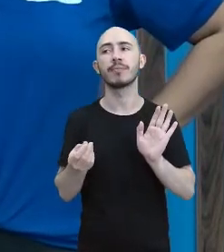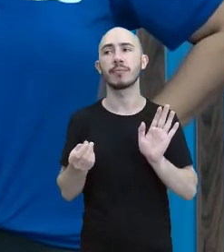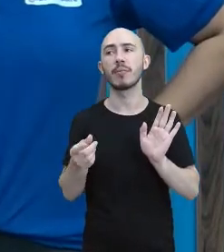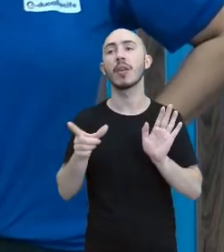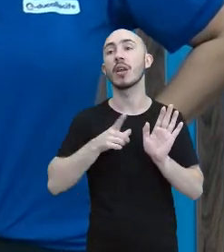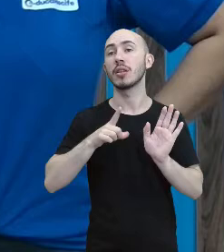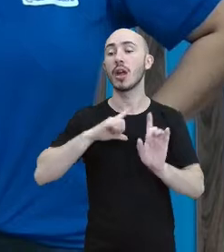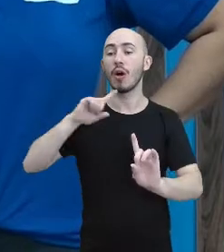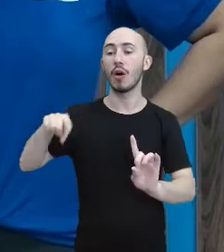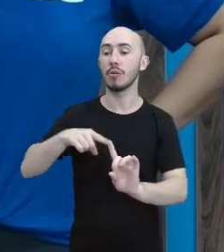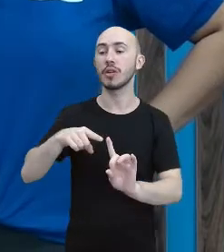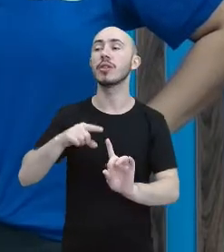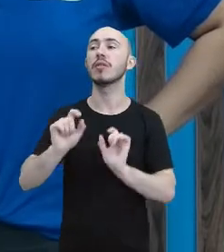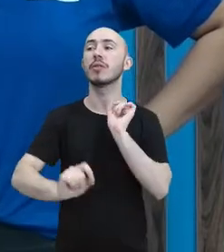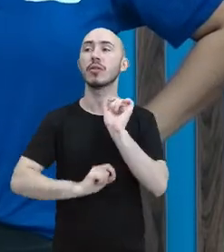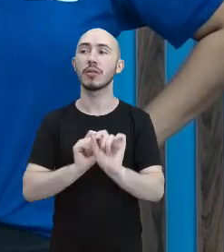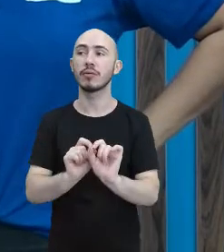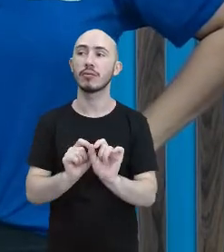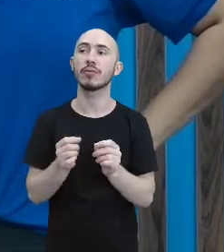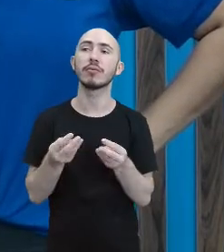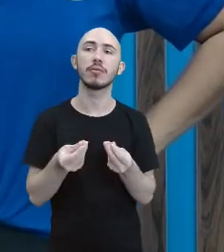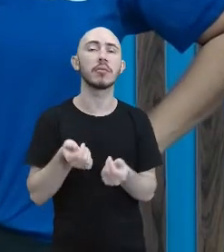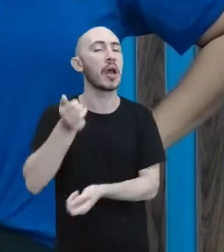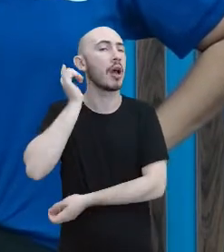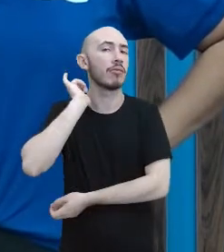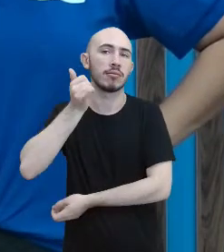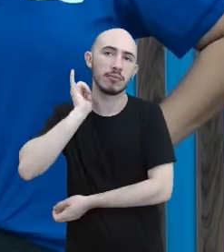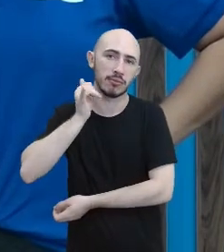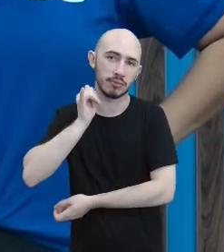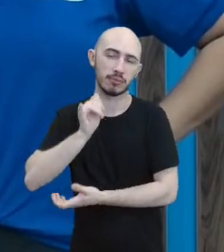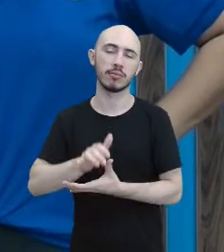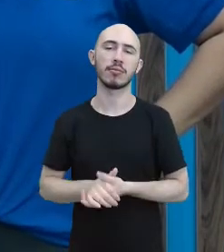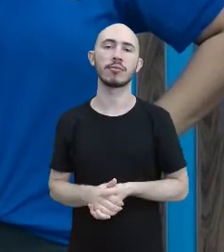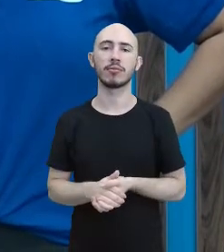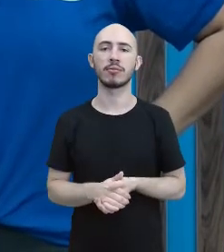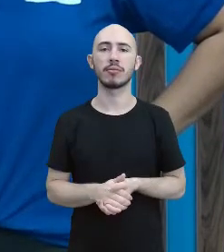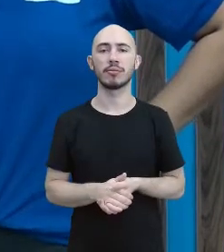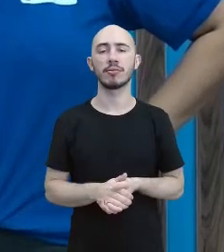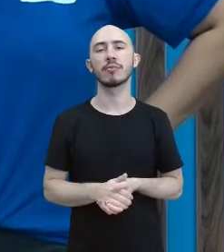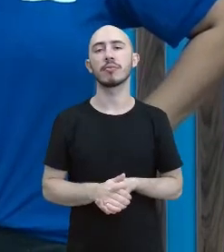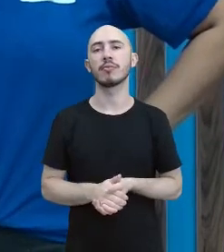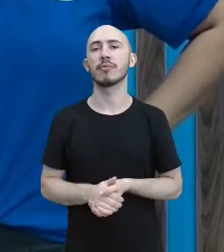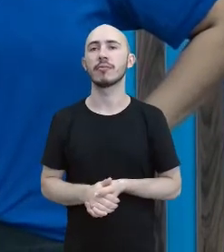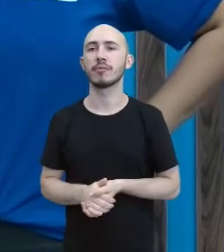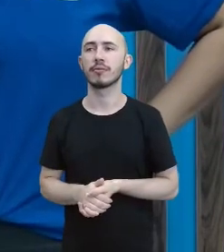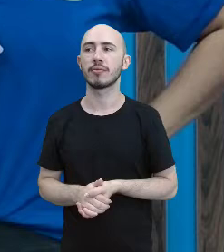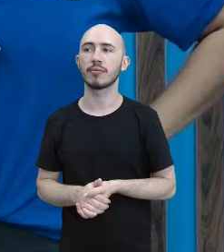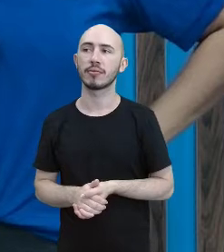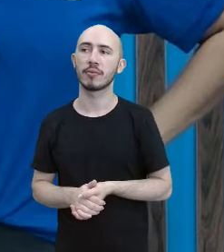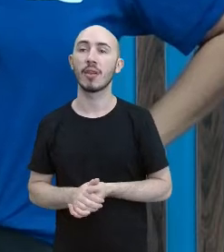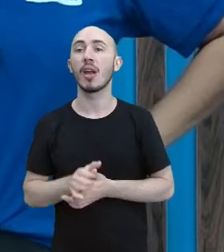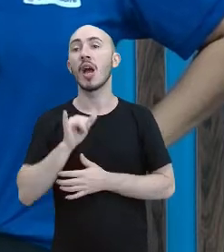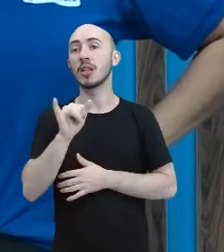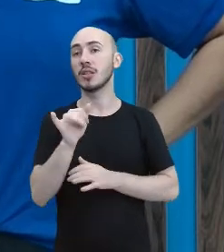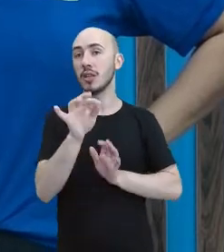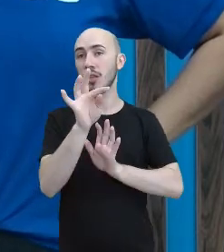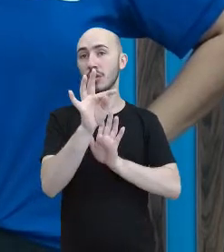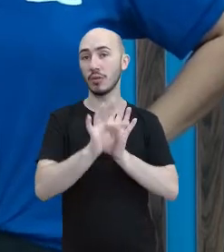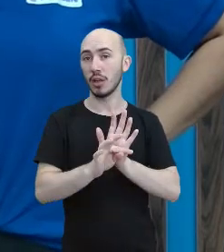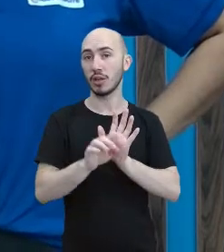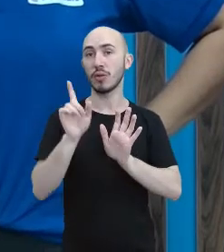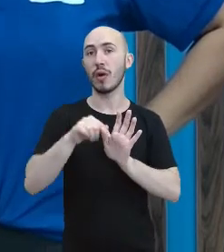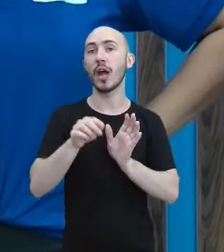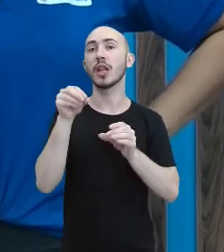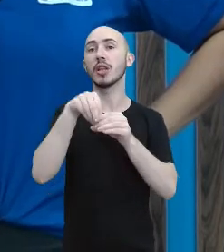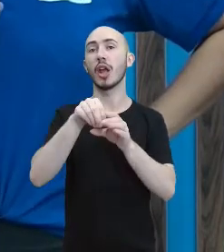tem como função, esse texto tem como função contar uma história, narrar. Quando eu digo que ele pertence ao